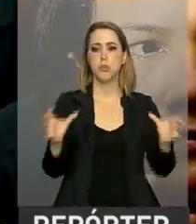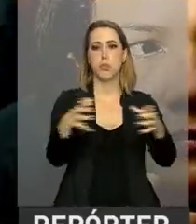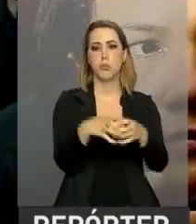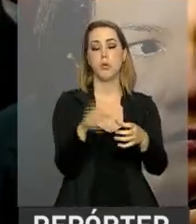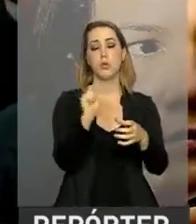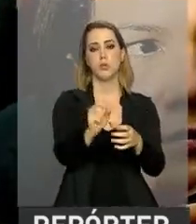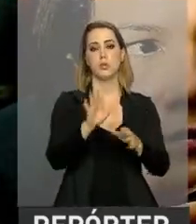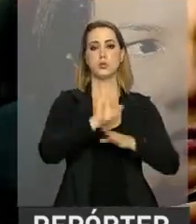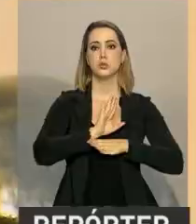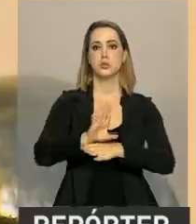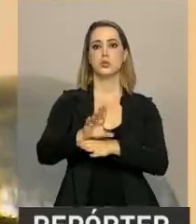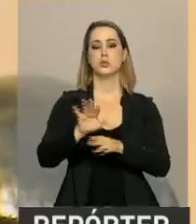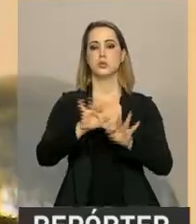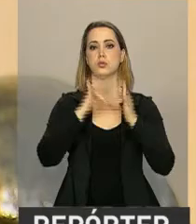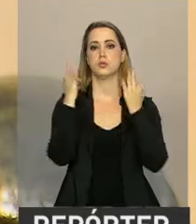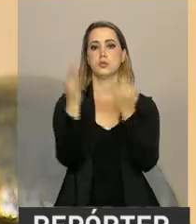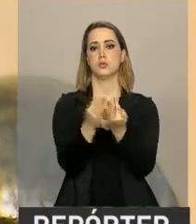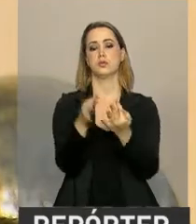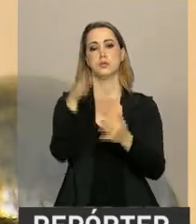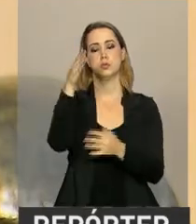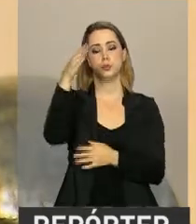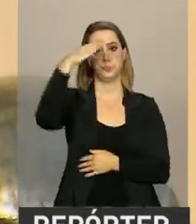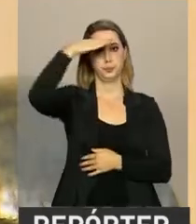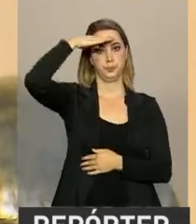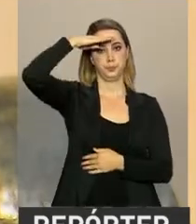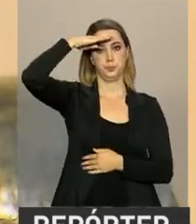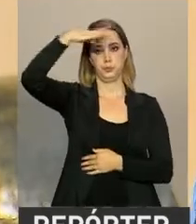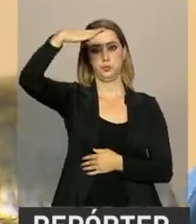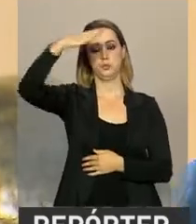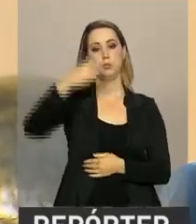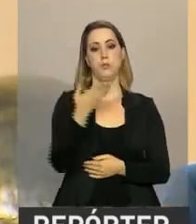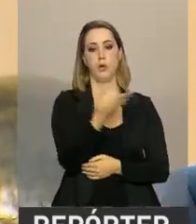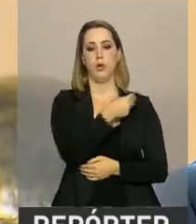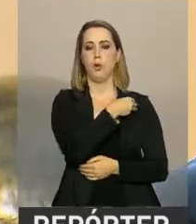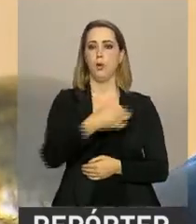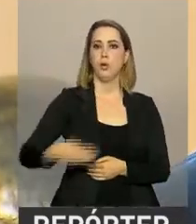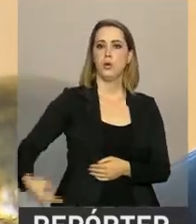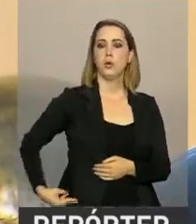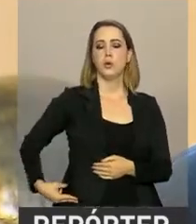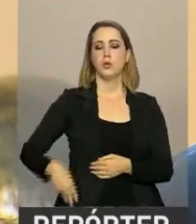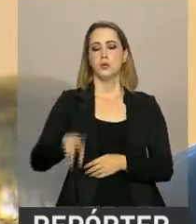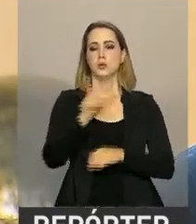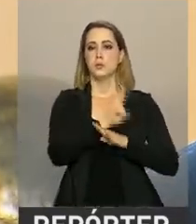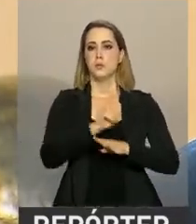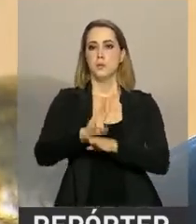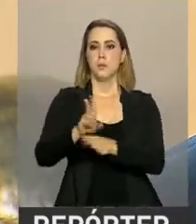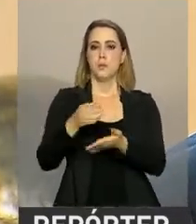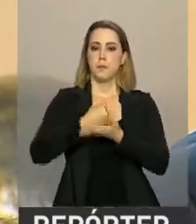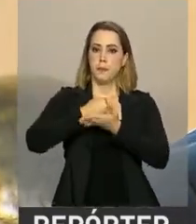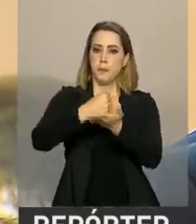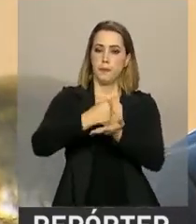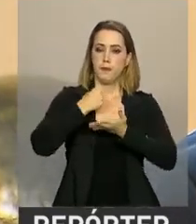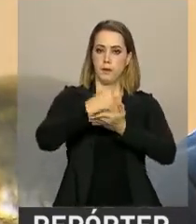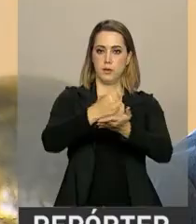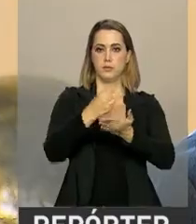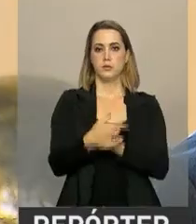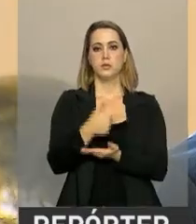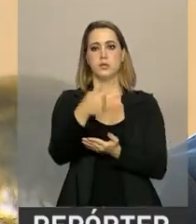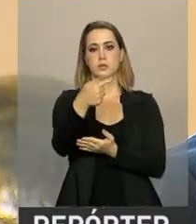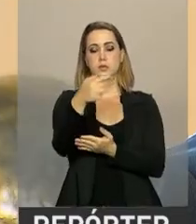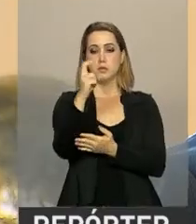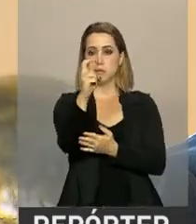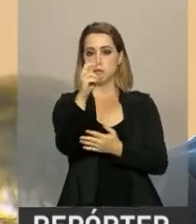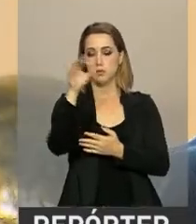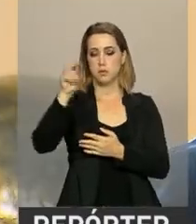do atendimento às famílias militares. O ministro da Defesa, Raul Jungmann, afirmou que deverão ser oferecidos cerca de